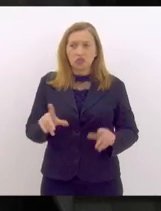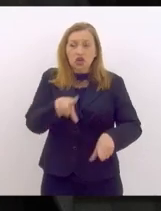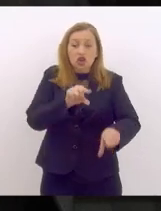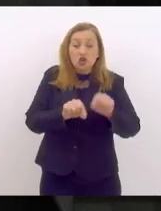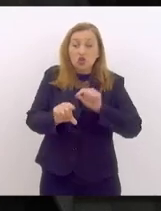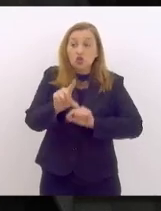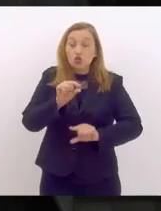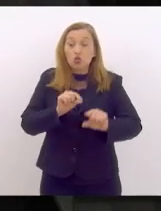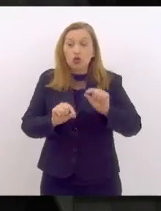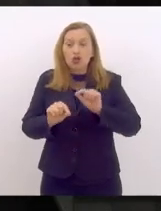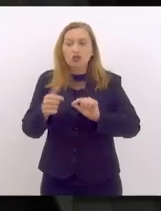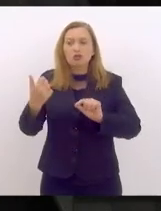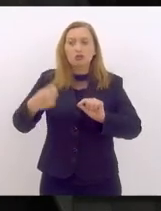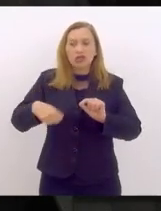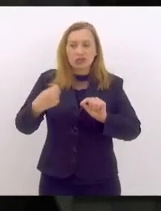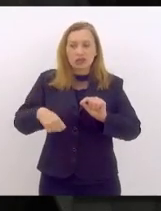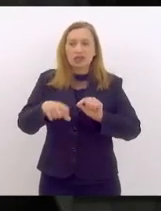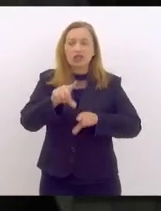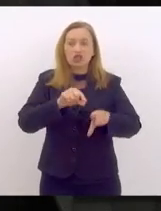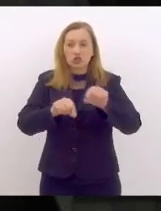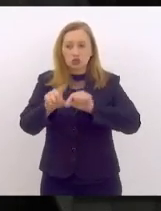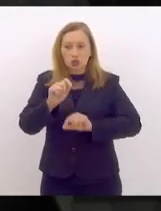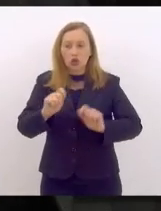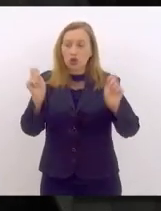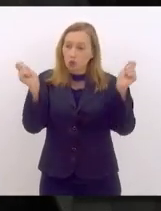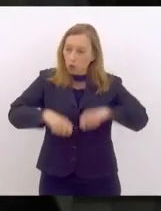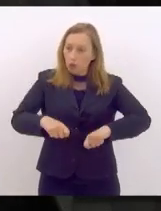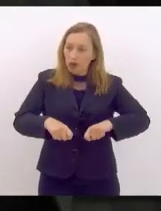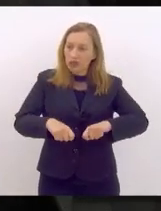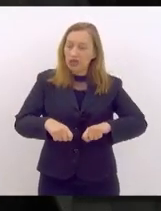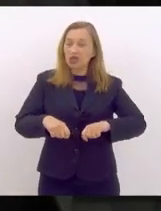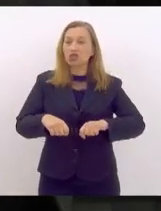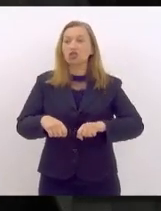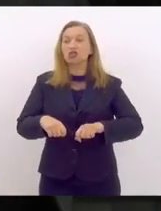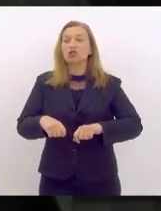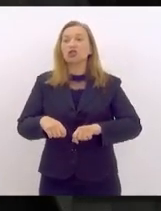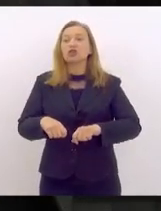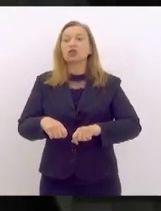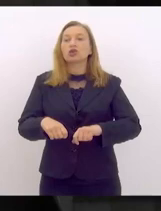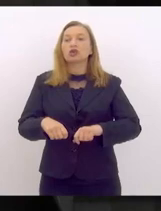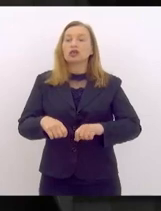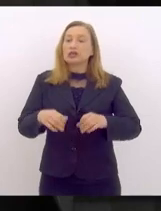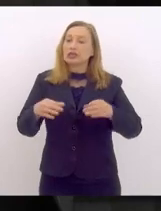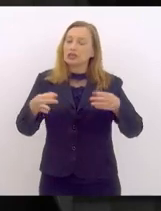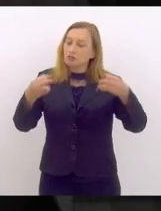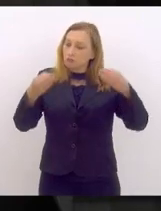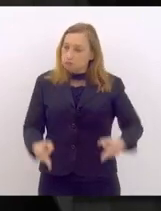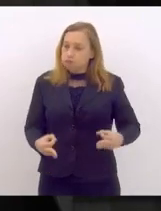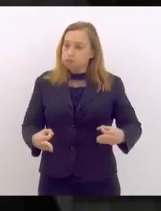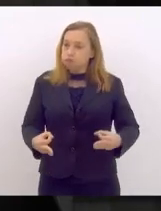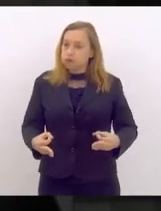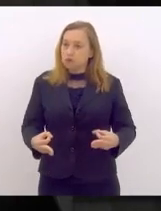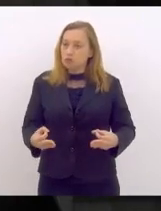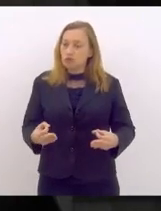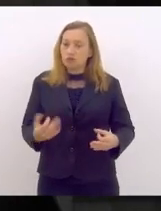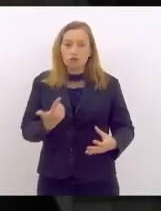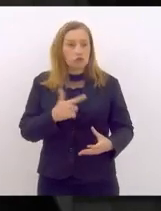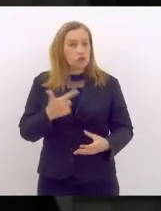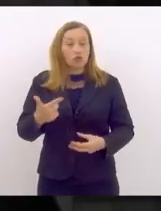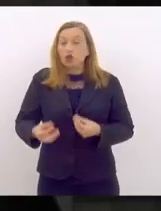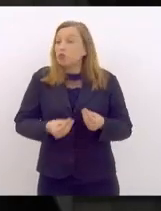é competente e honestos nós não vamos para lugar